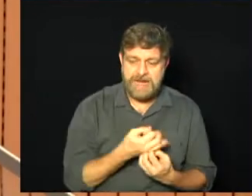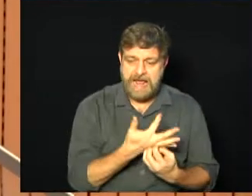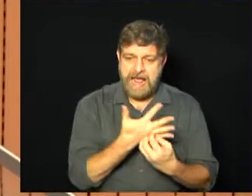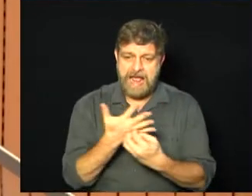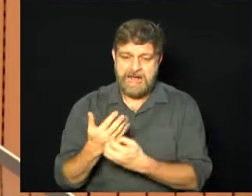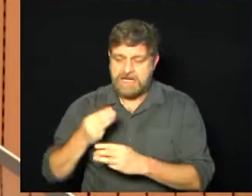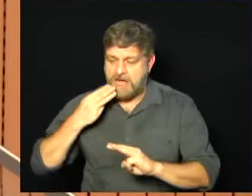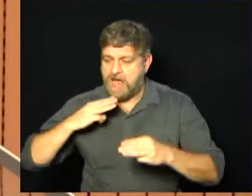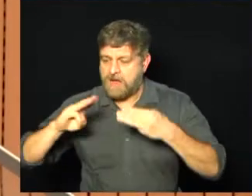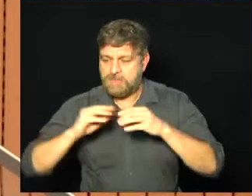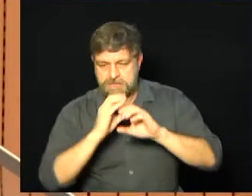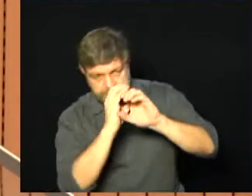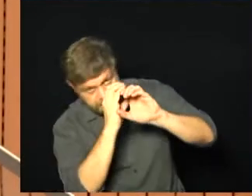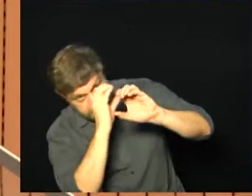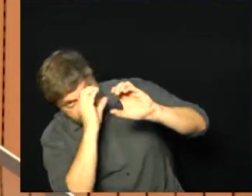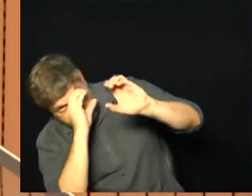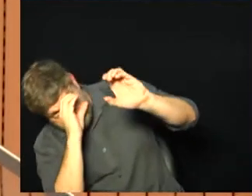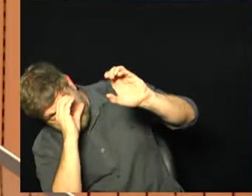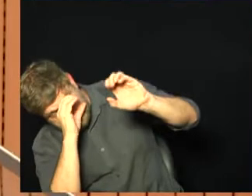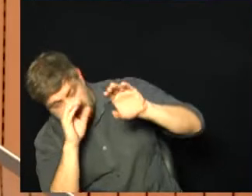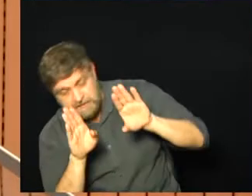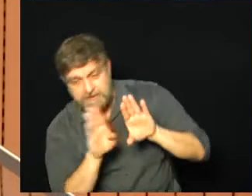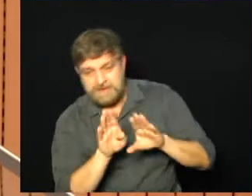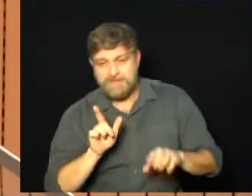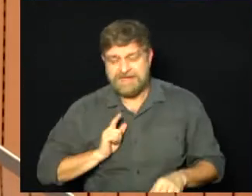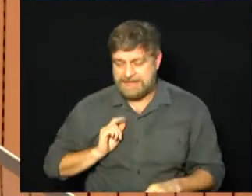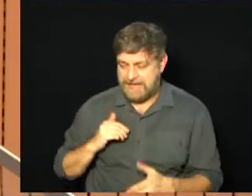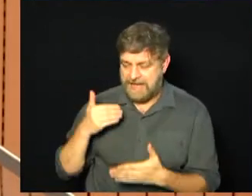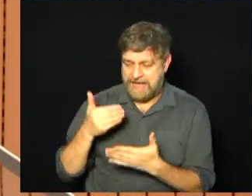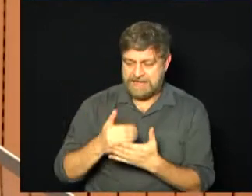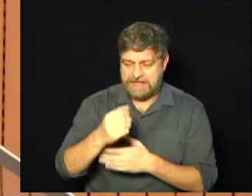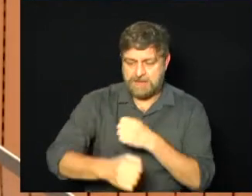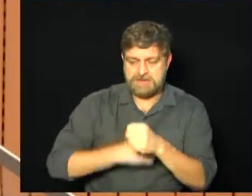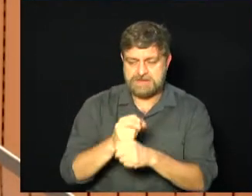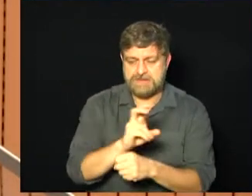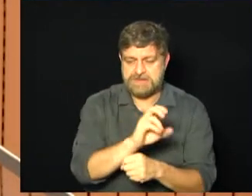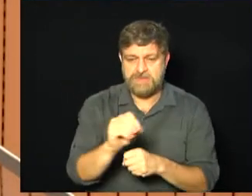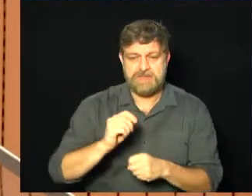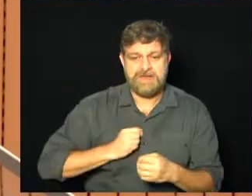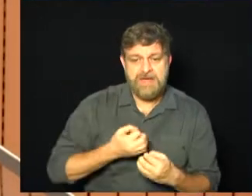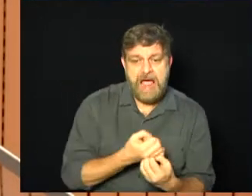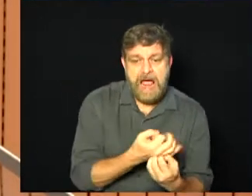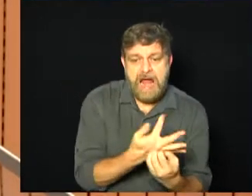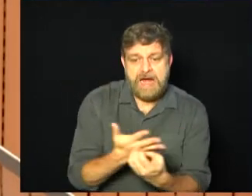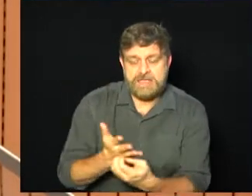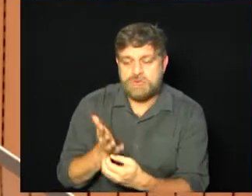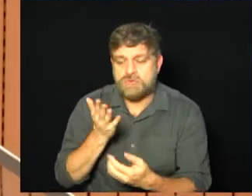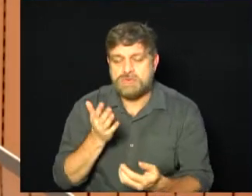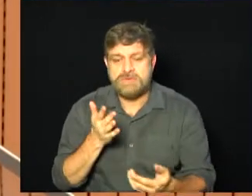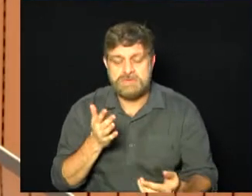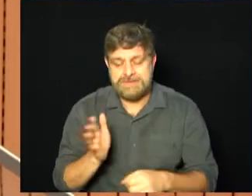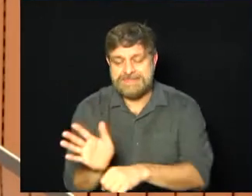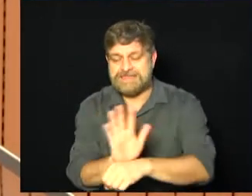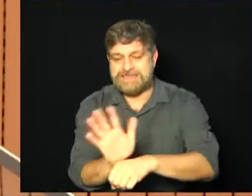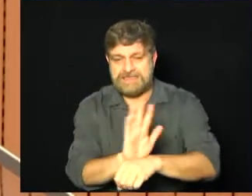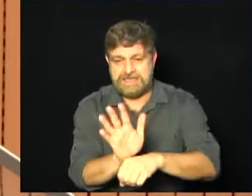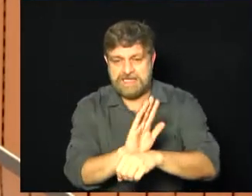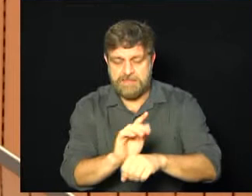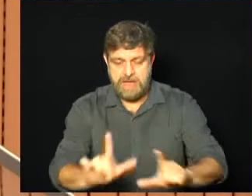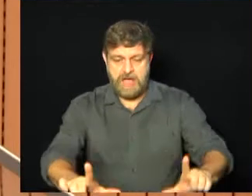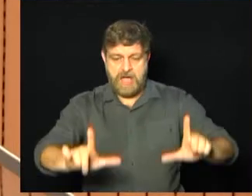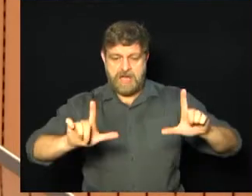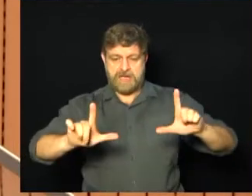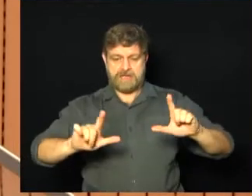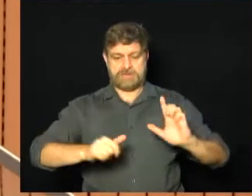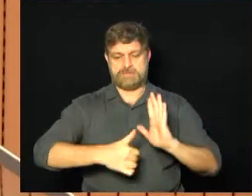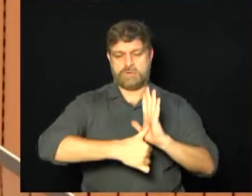astronomia, até quando, na década de 50, agregou a arte do cinema, com a criação de cineclube,